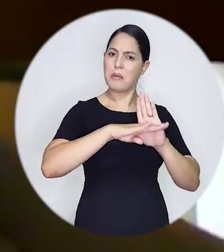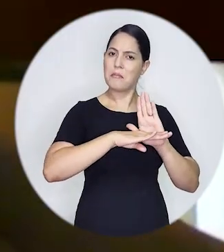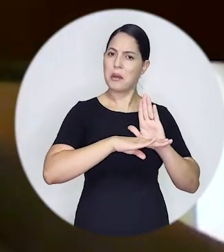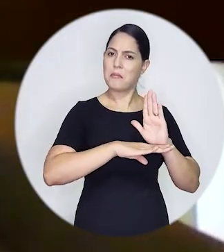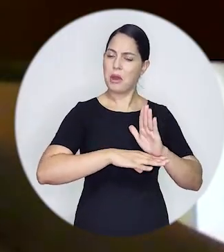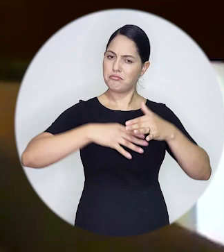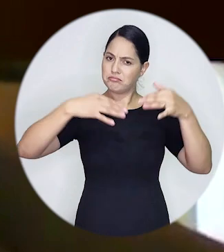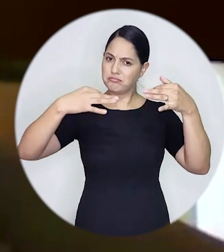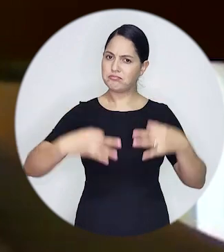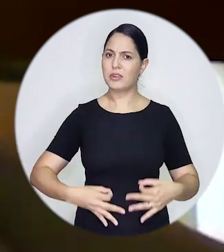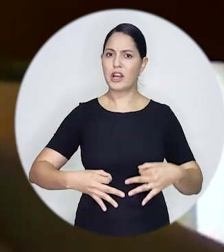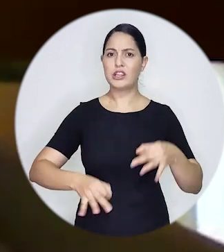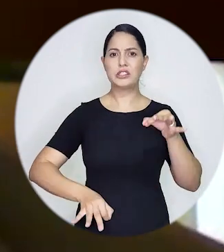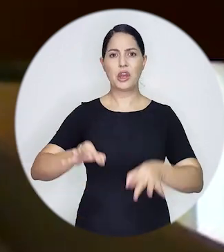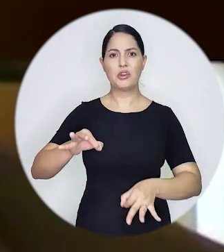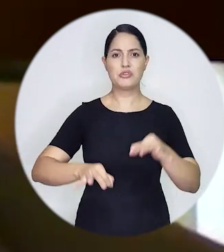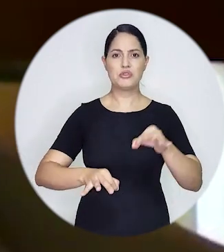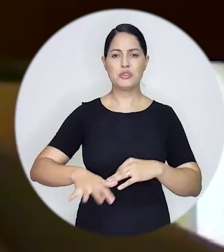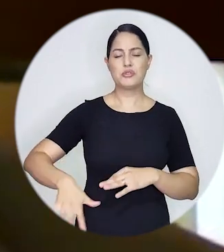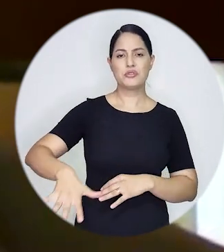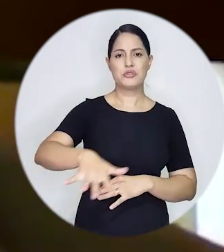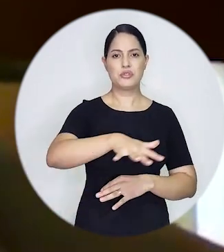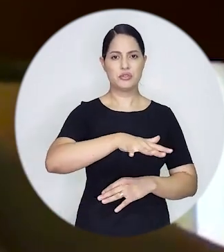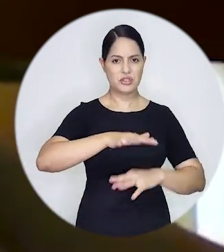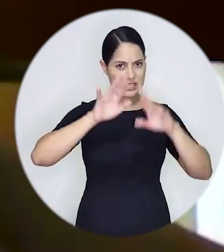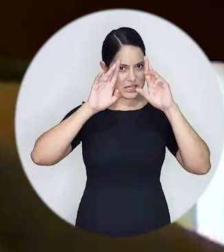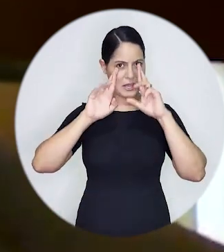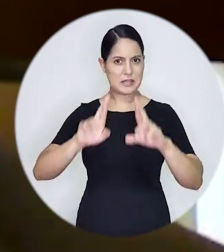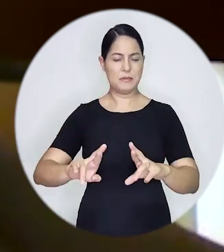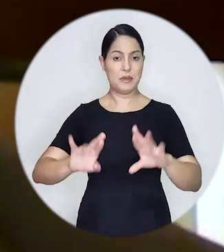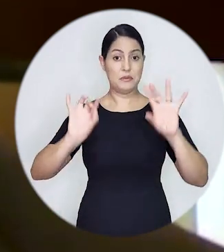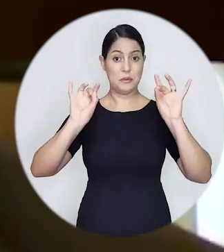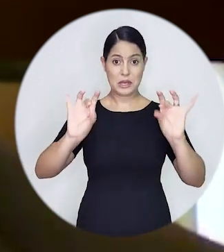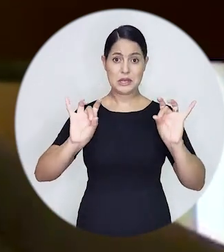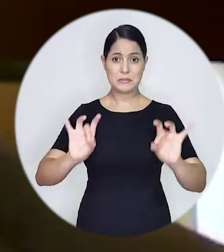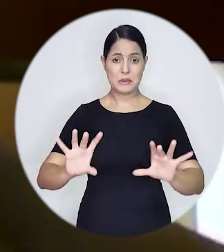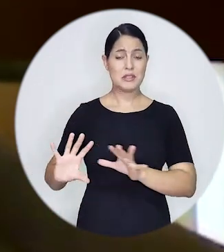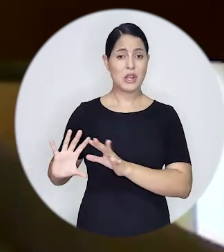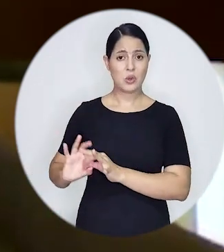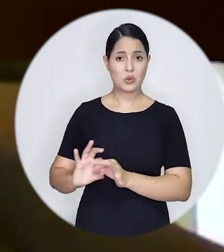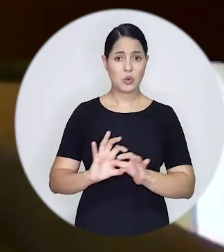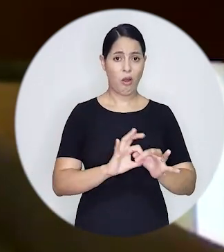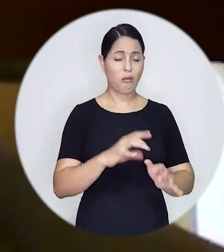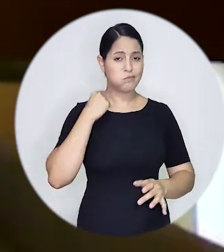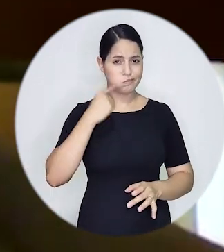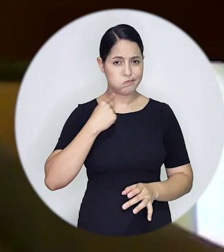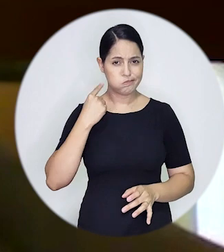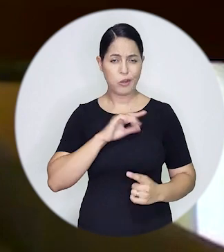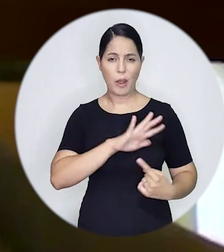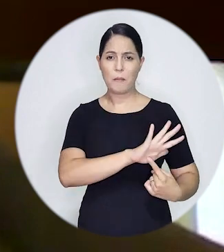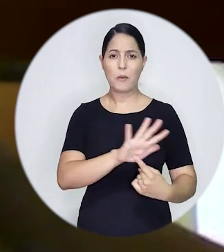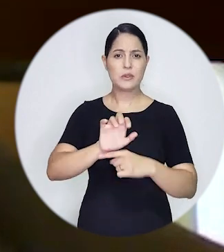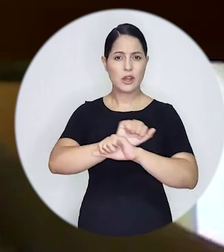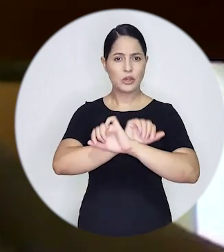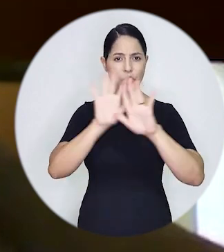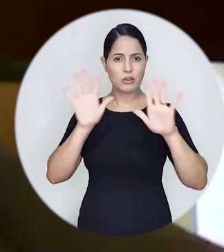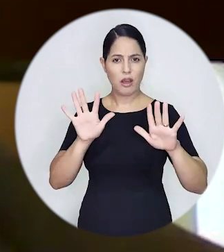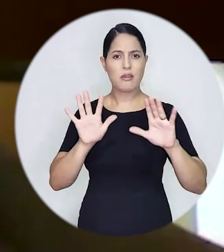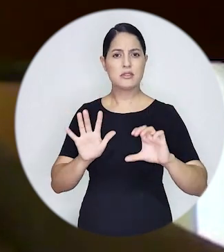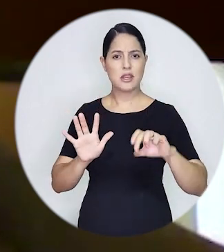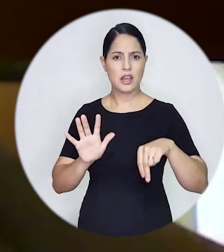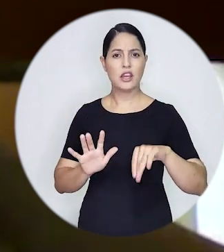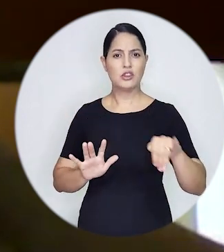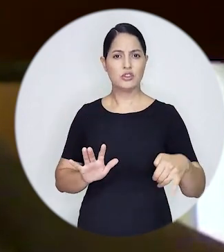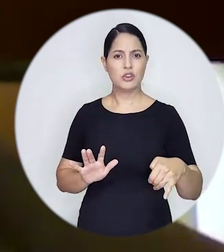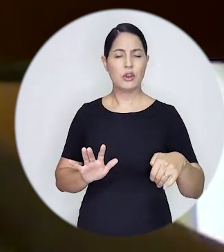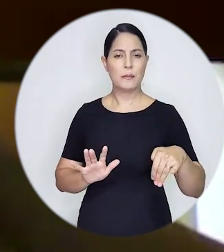uma lição de maturidade, de diálogo, de respeito para com todos os atores da justiça